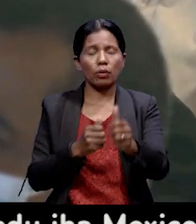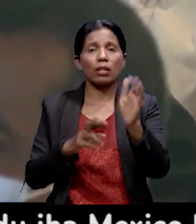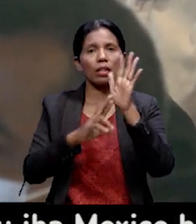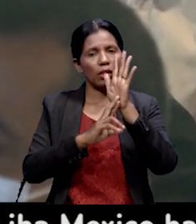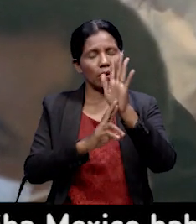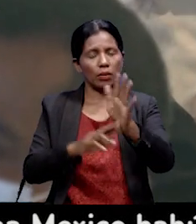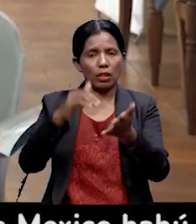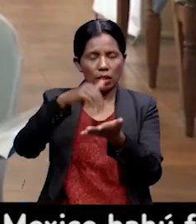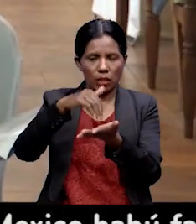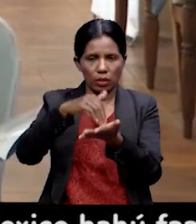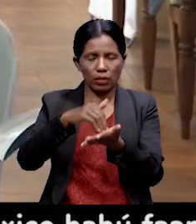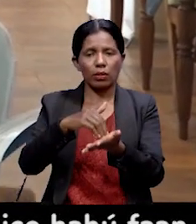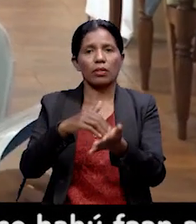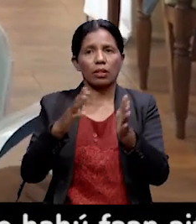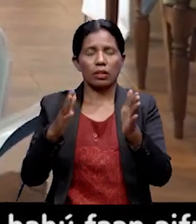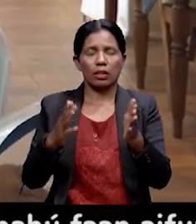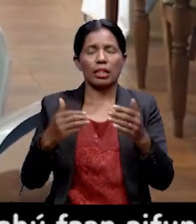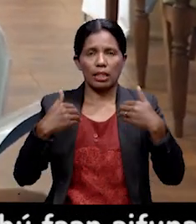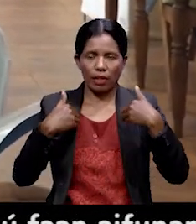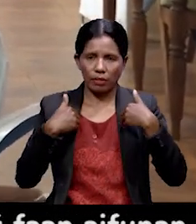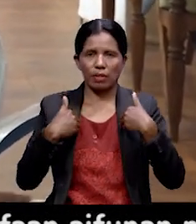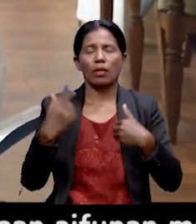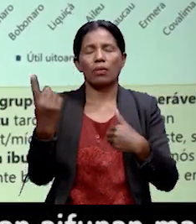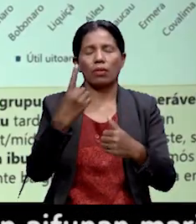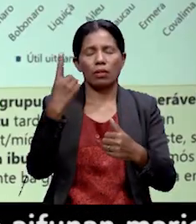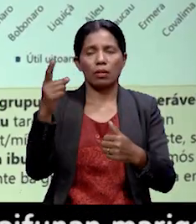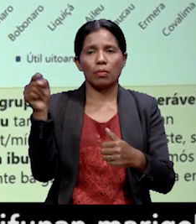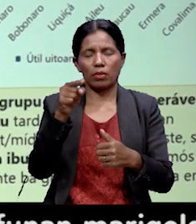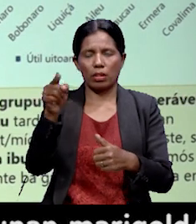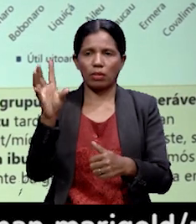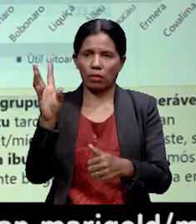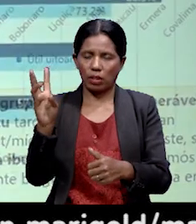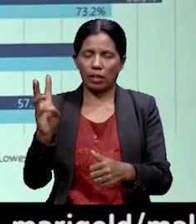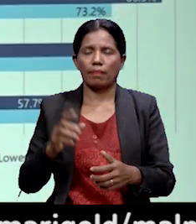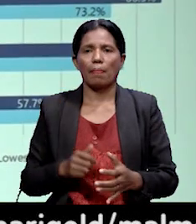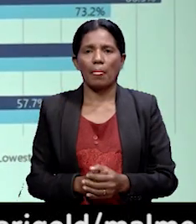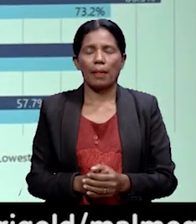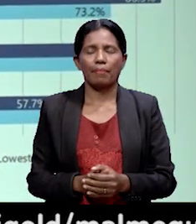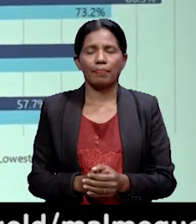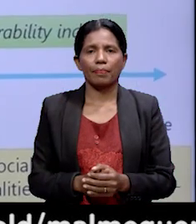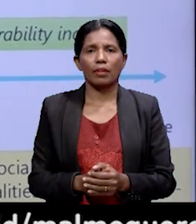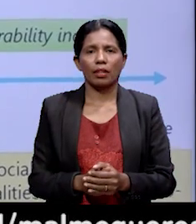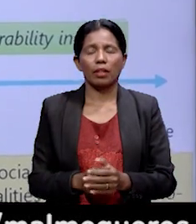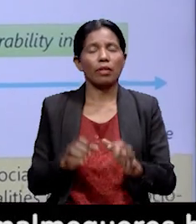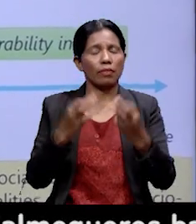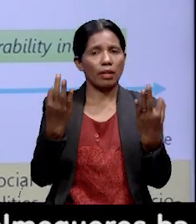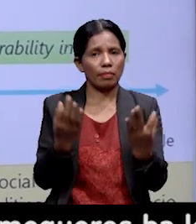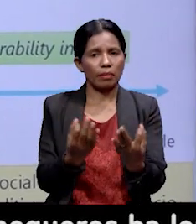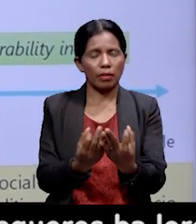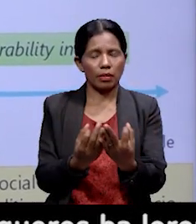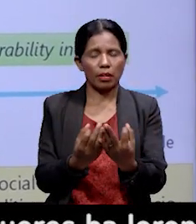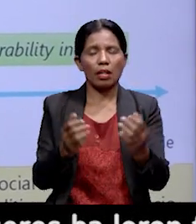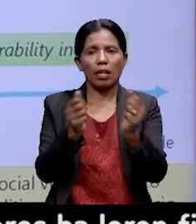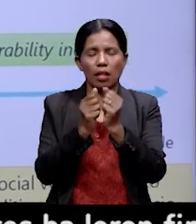e adet por cento-ne pontualo. Estatuto vulnerabilidade social uma cainian e a relação besicliu